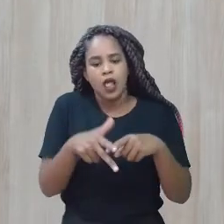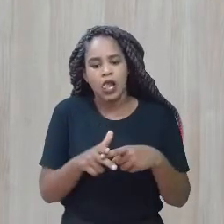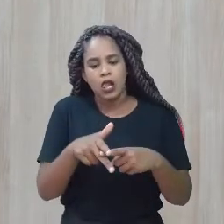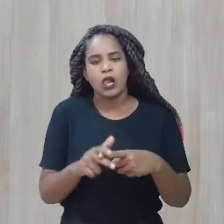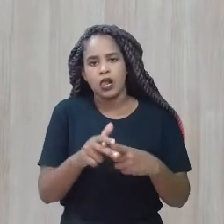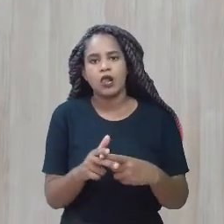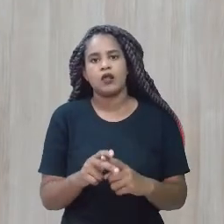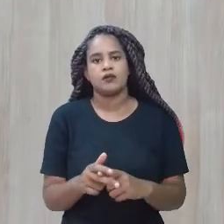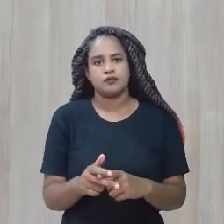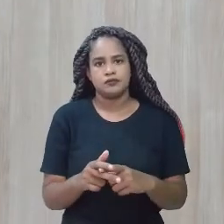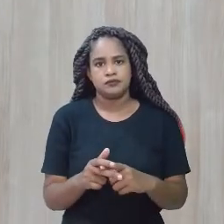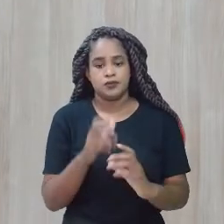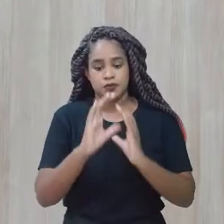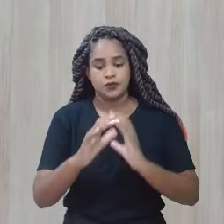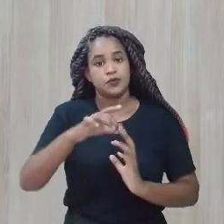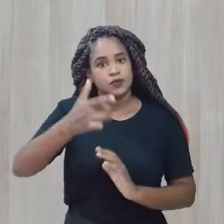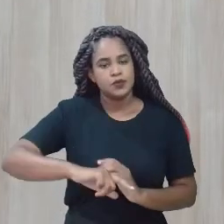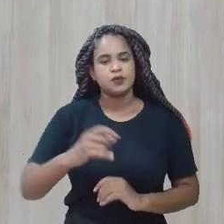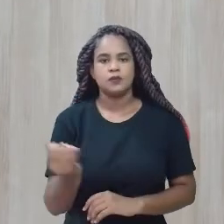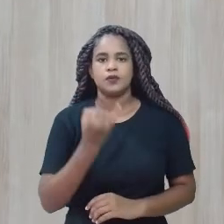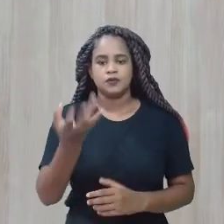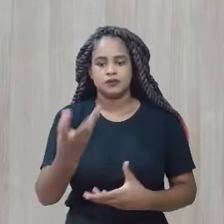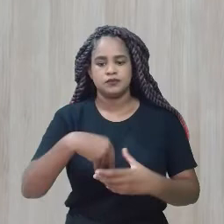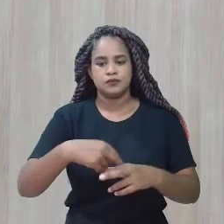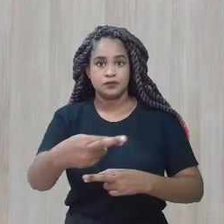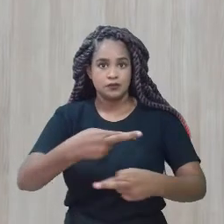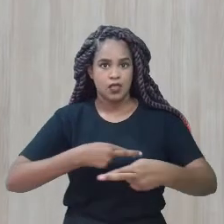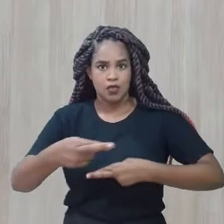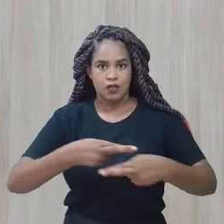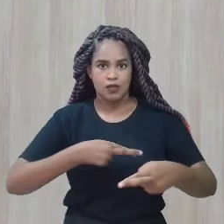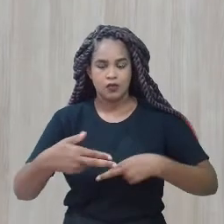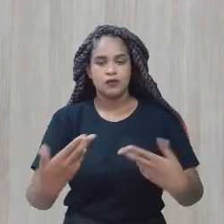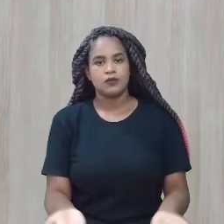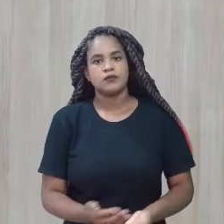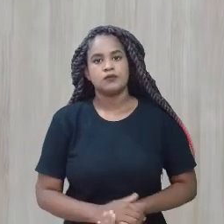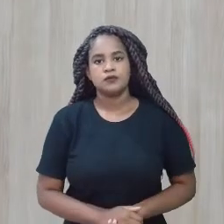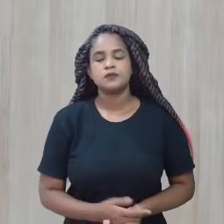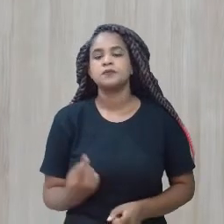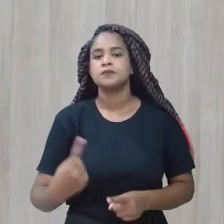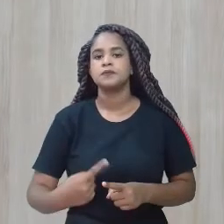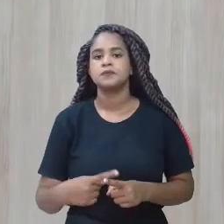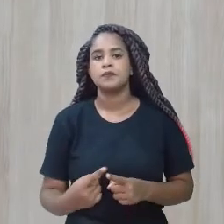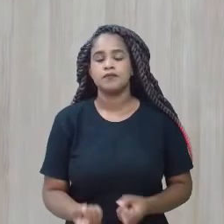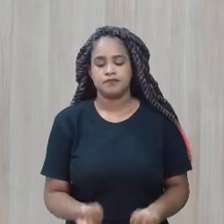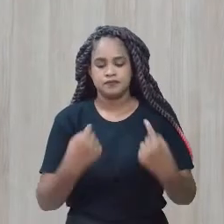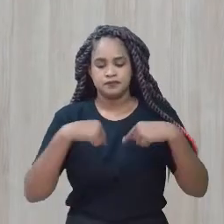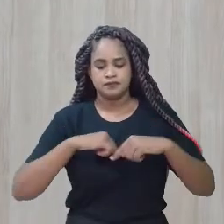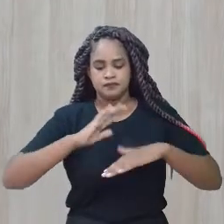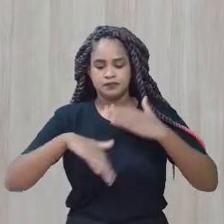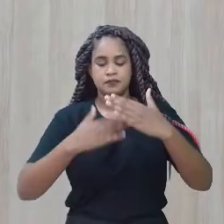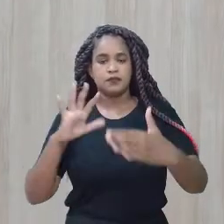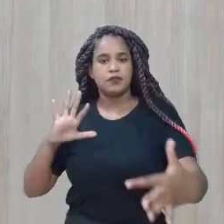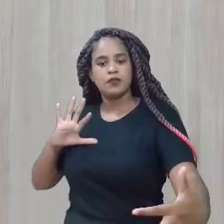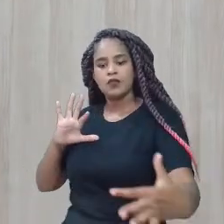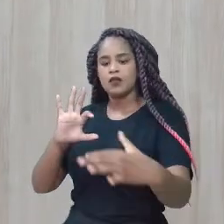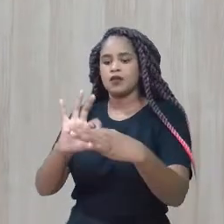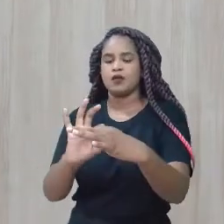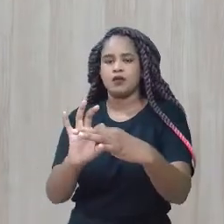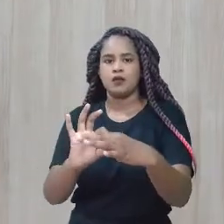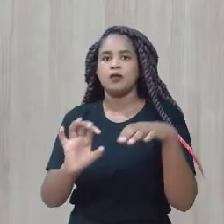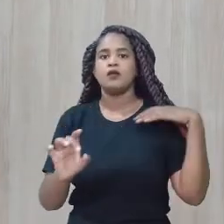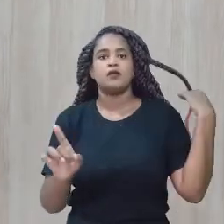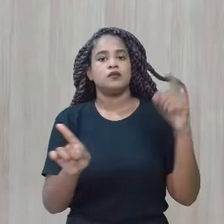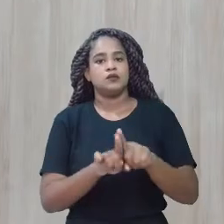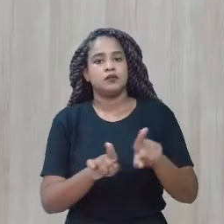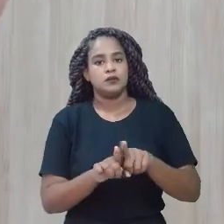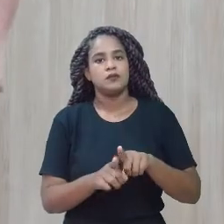consertar. Isso é importante também nas relações, porque isso nos leva a criar mais laços. Na língua portuguesa